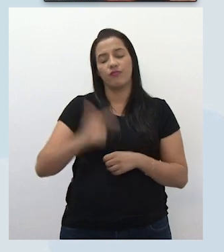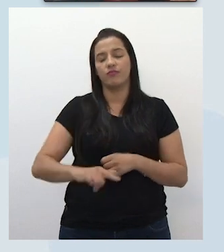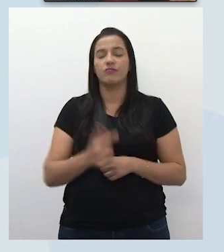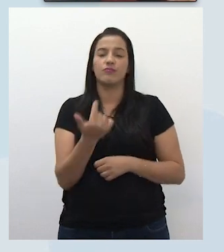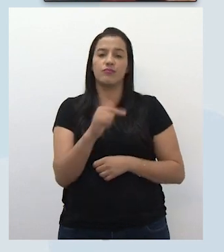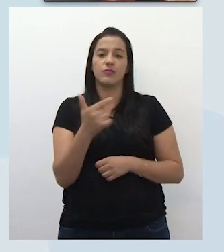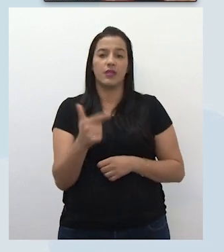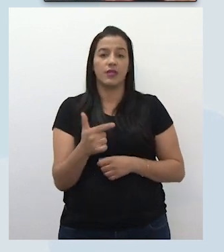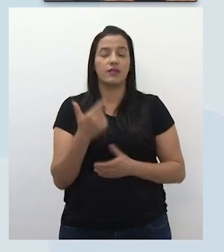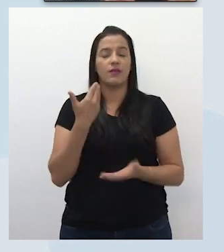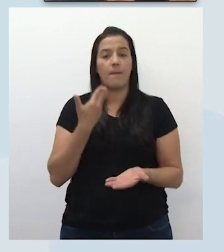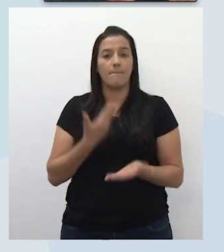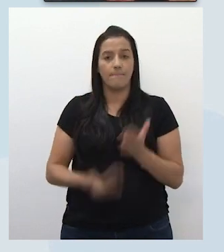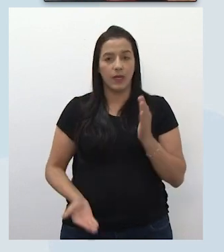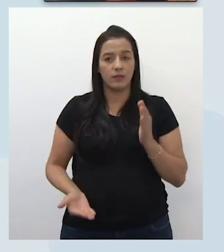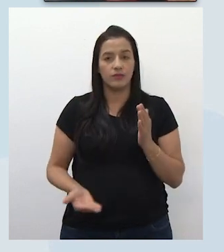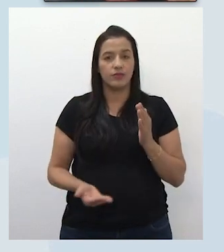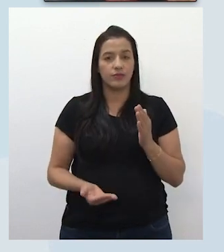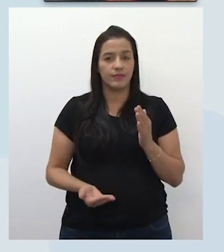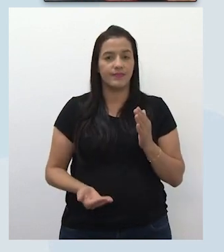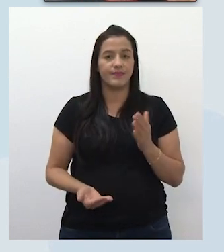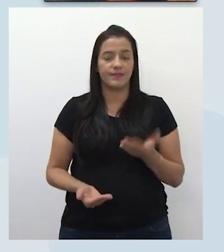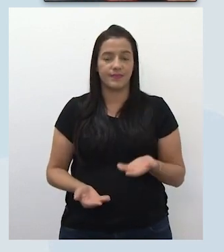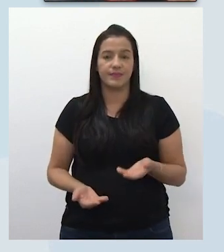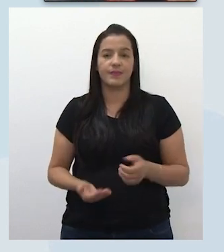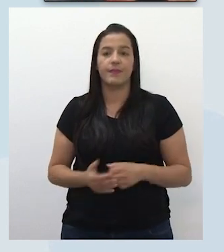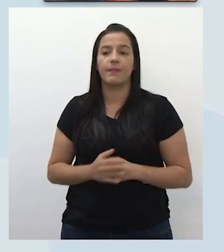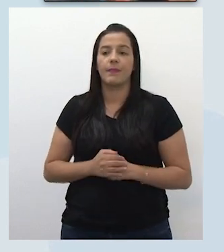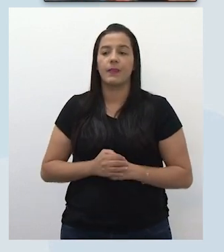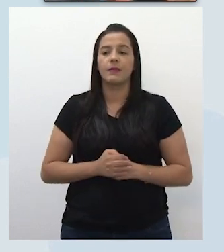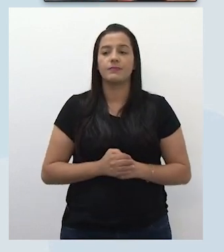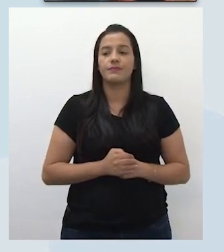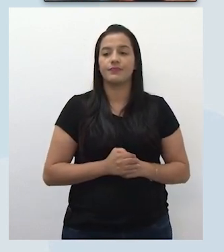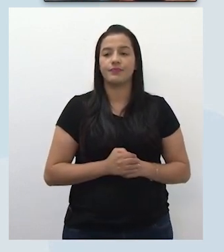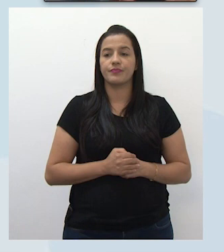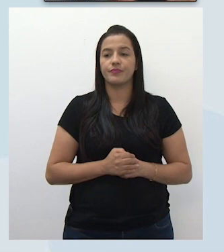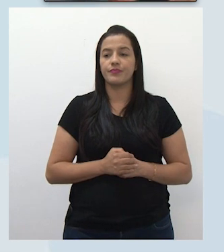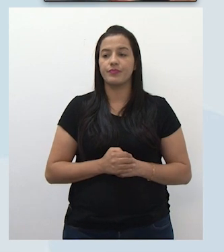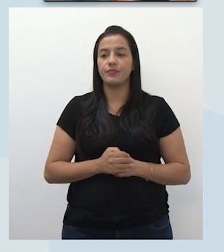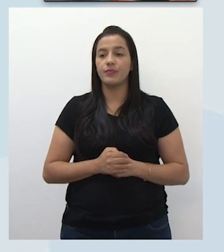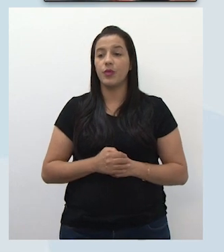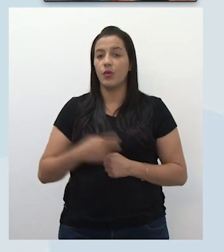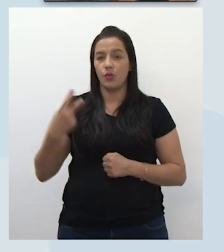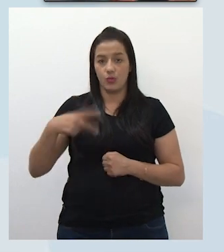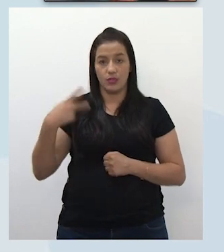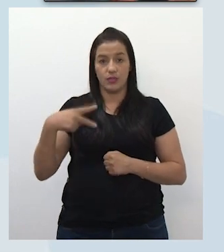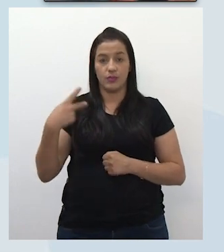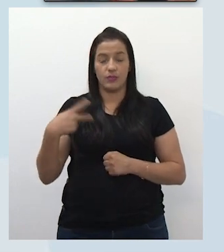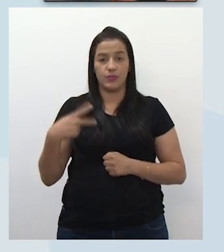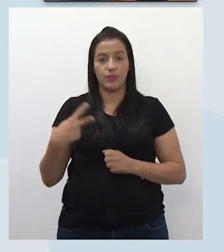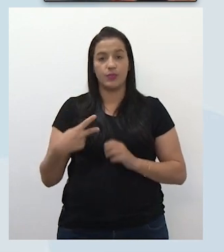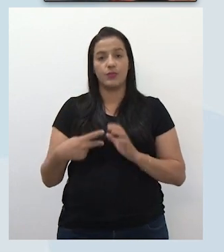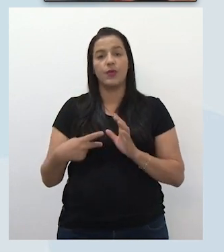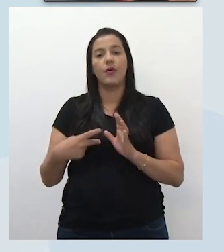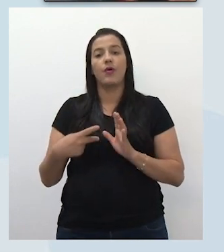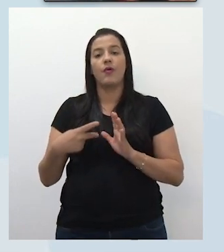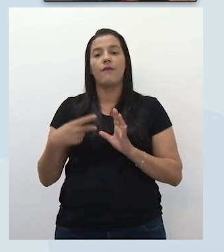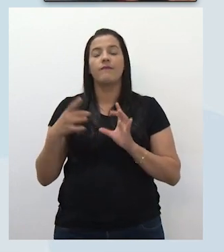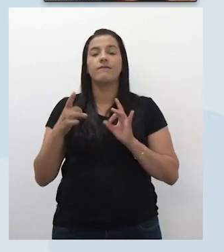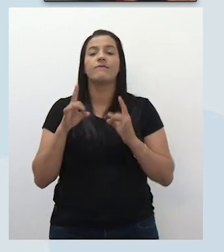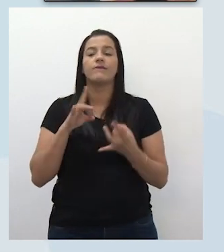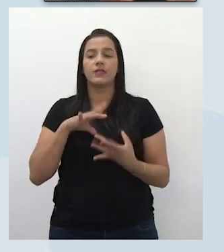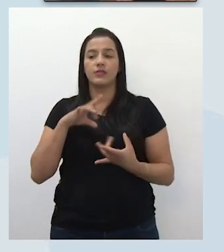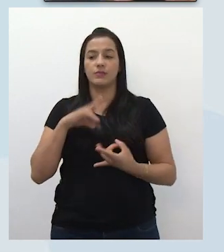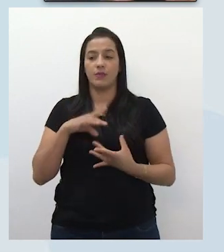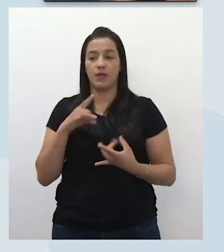gente perde uma oportunidade formativa. O segundo feedback que nós conhecemos é